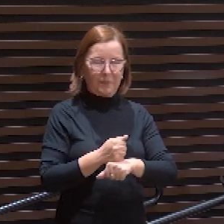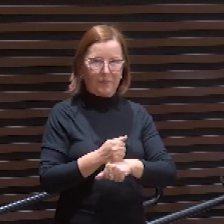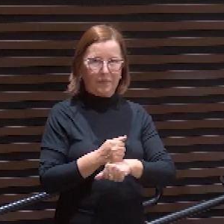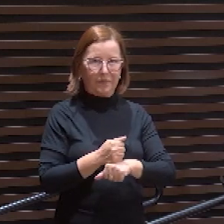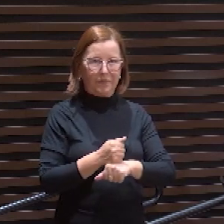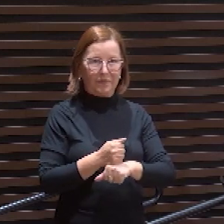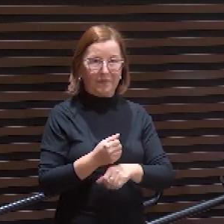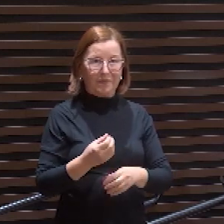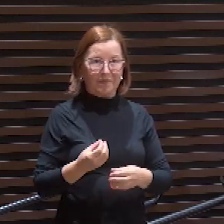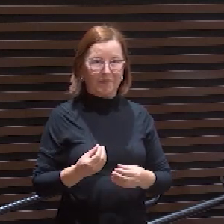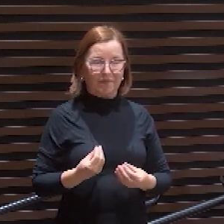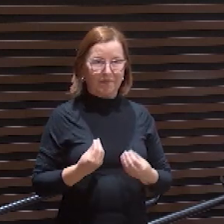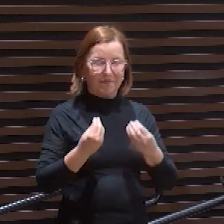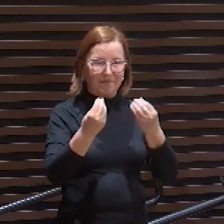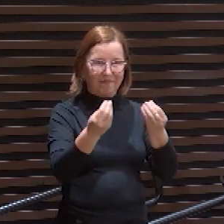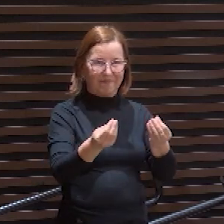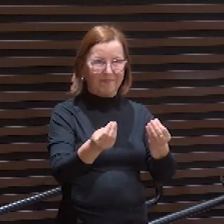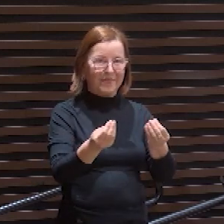entregou